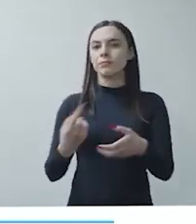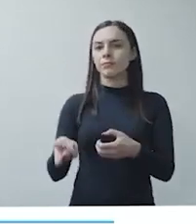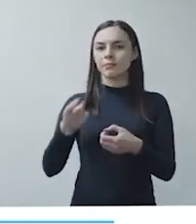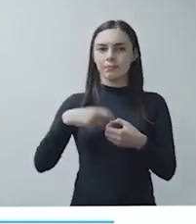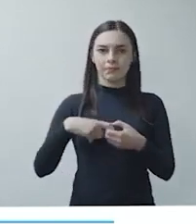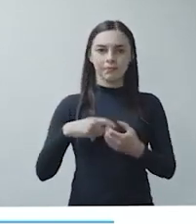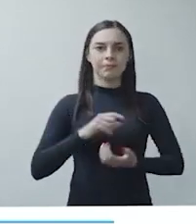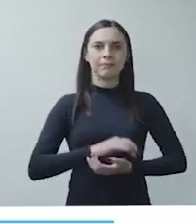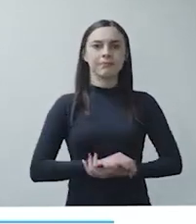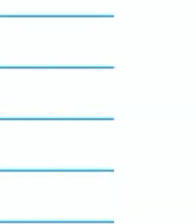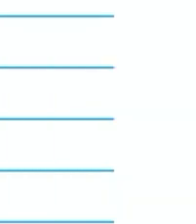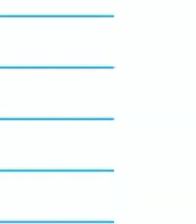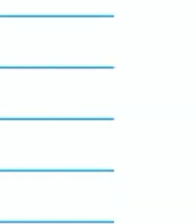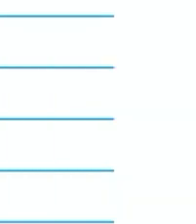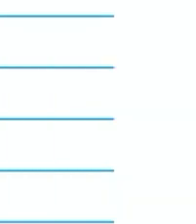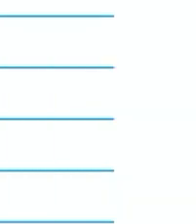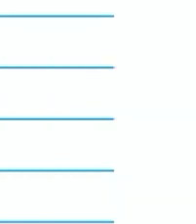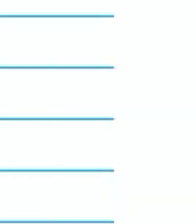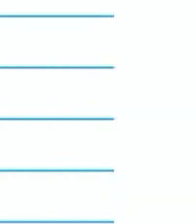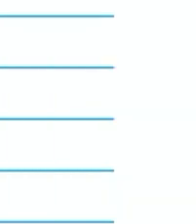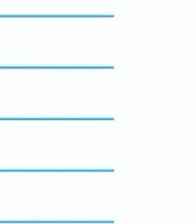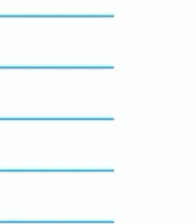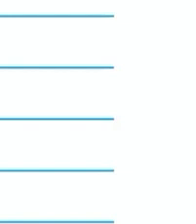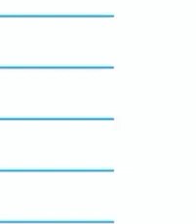já retornamos.